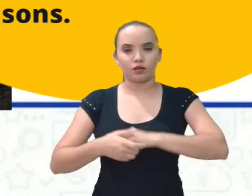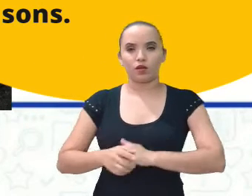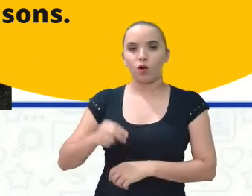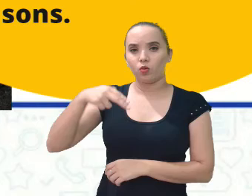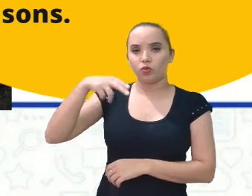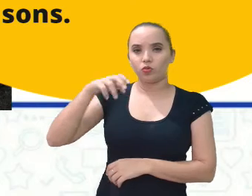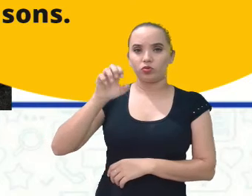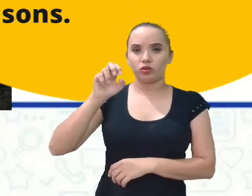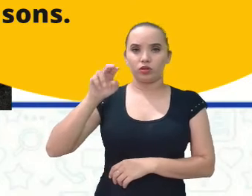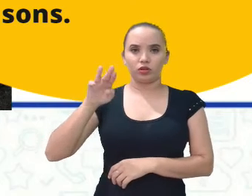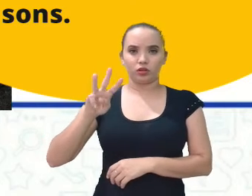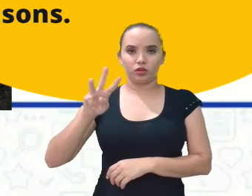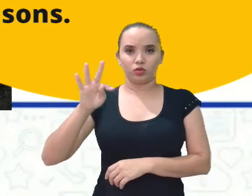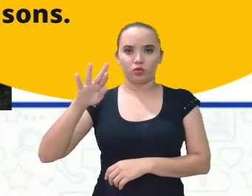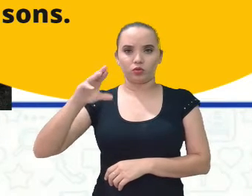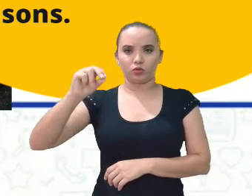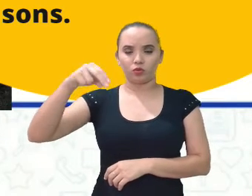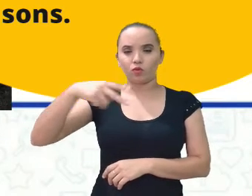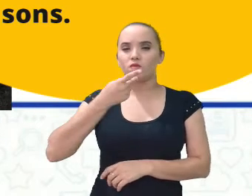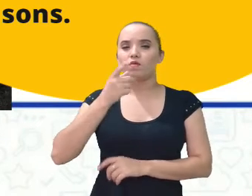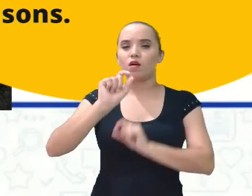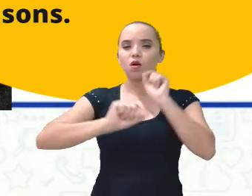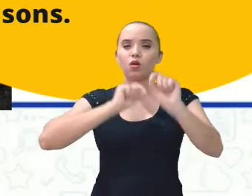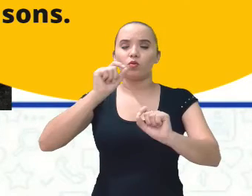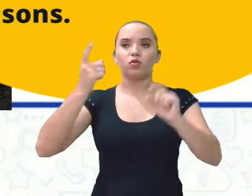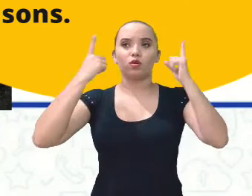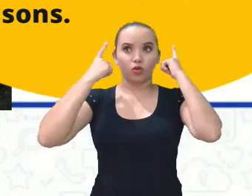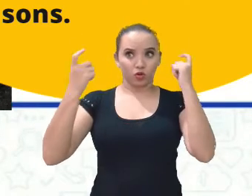dessas ondas, né, elas se propagam